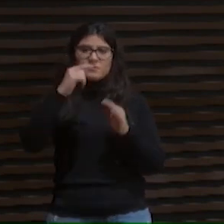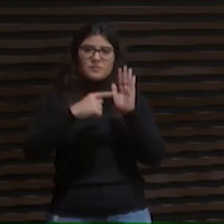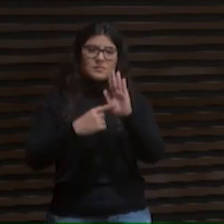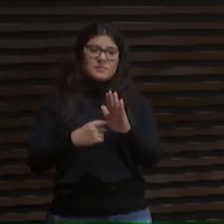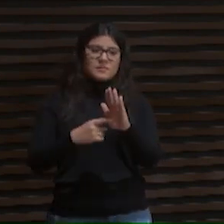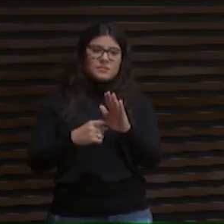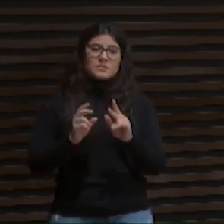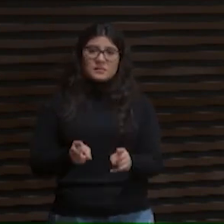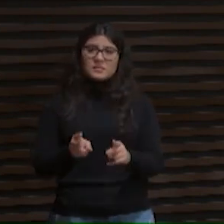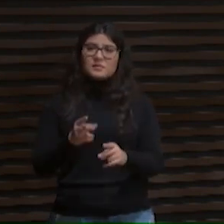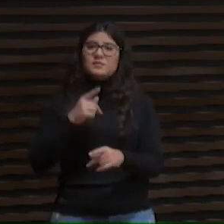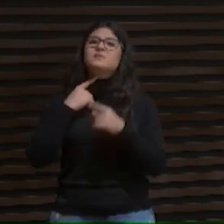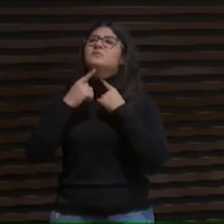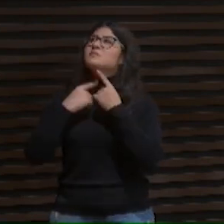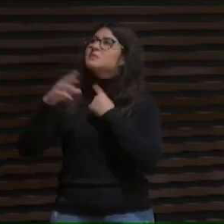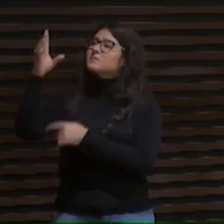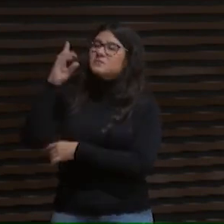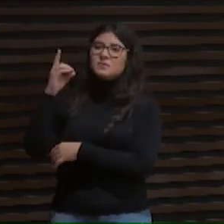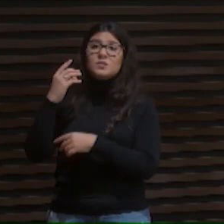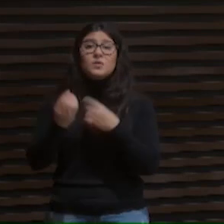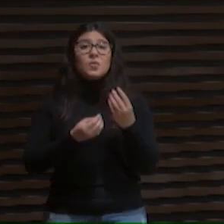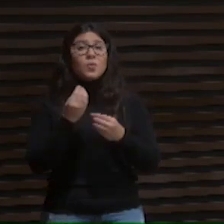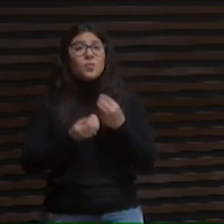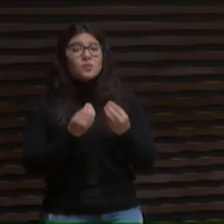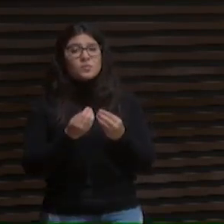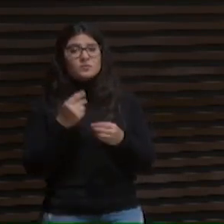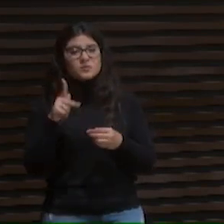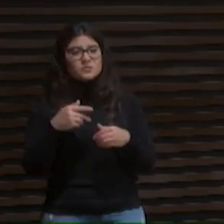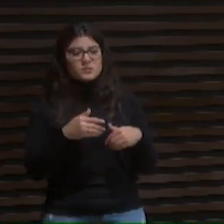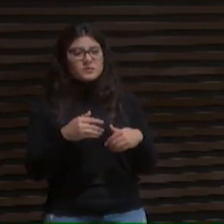mim. Como é que vai a sua carreira?